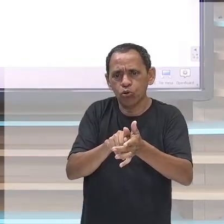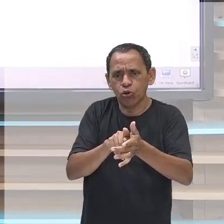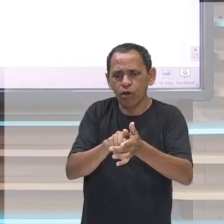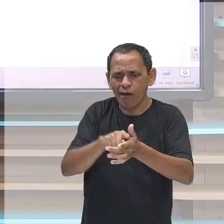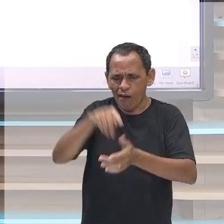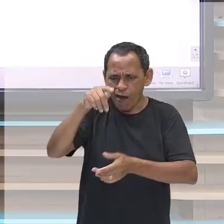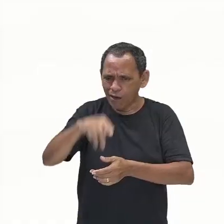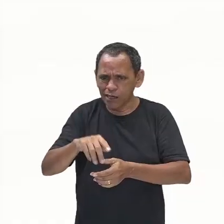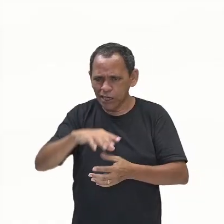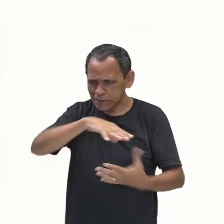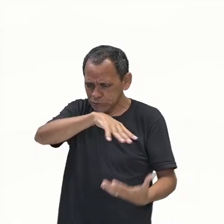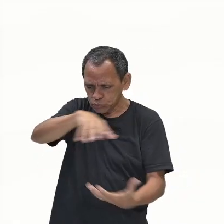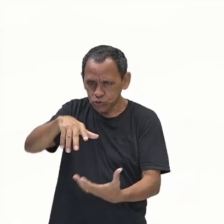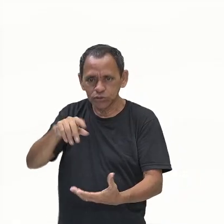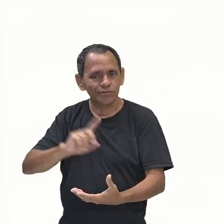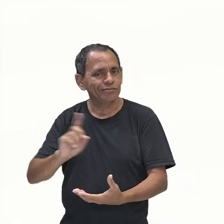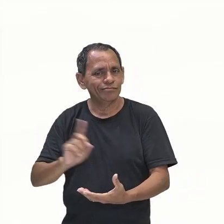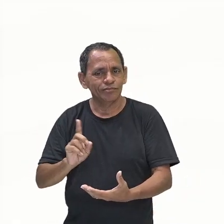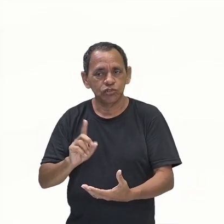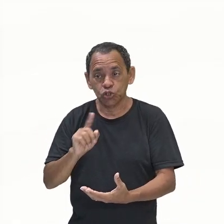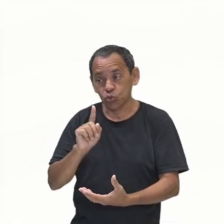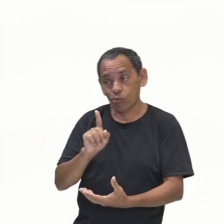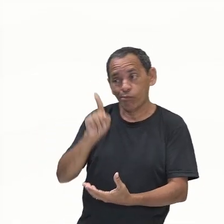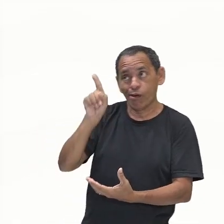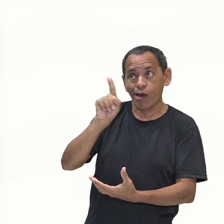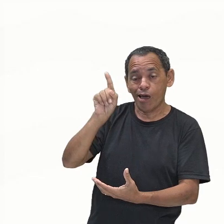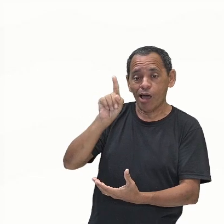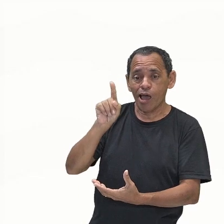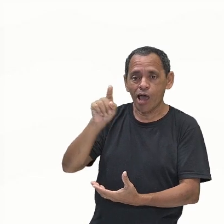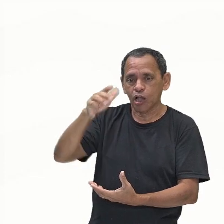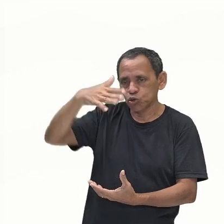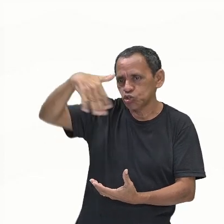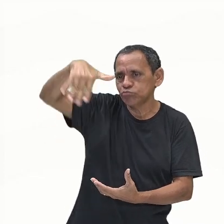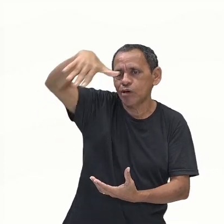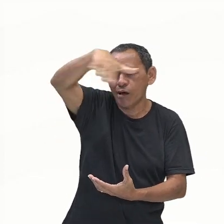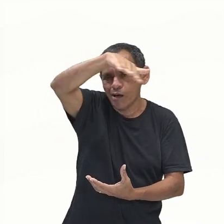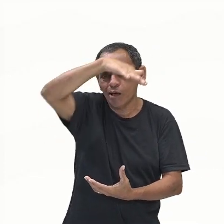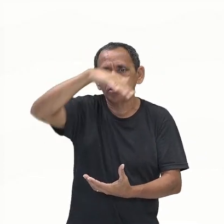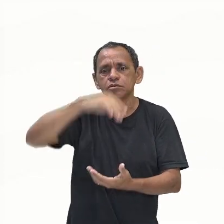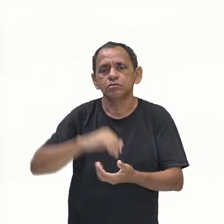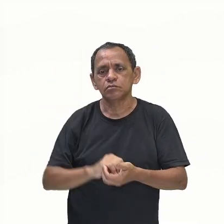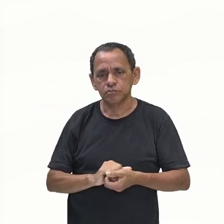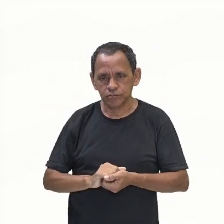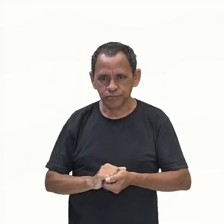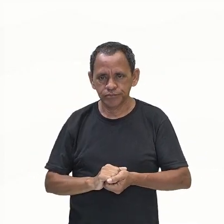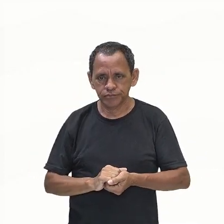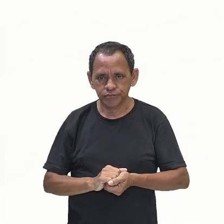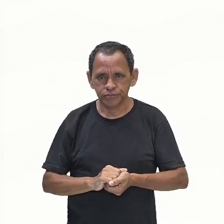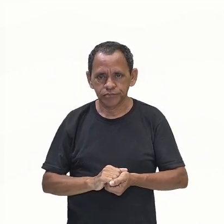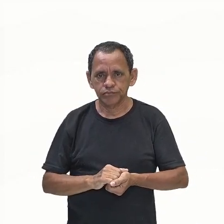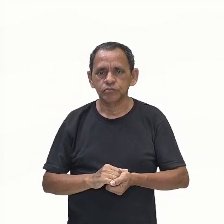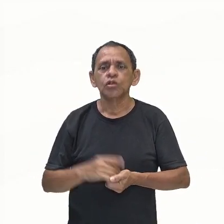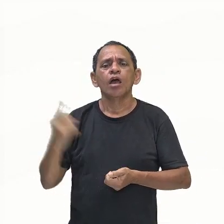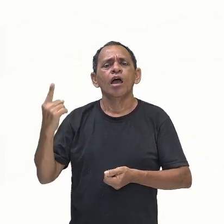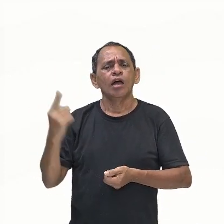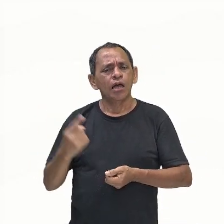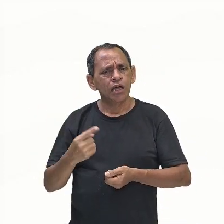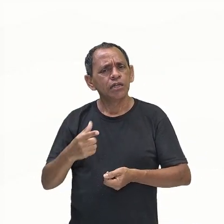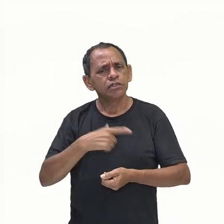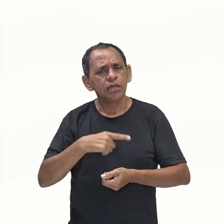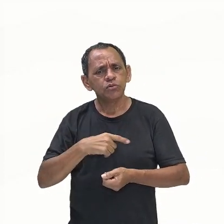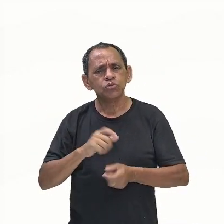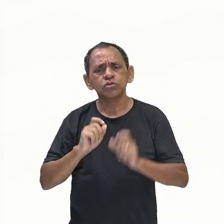satélites. Vamos dar mais uma olhada aqui. Nós temos aqui o seguinte: podem